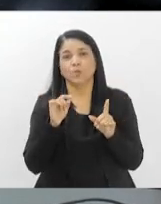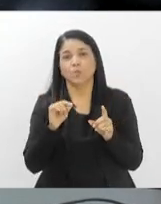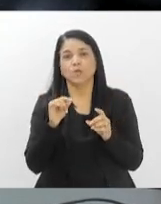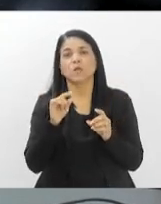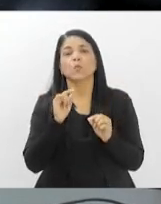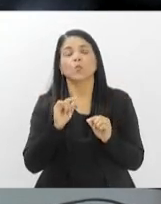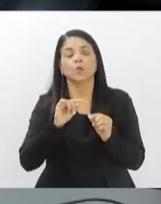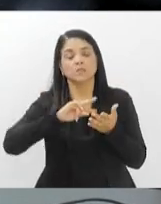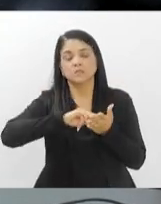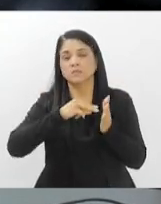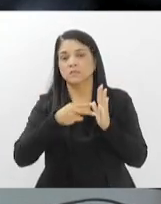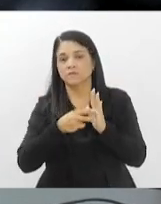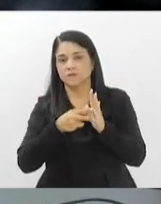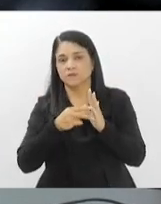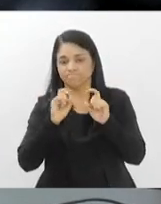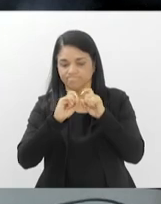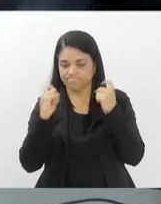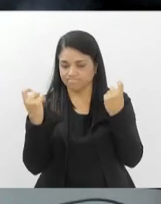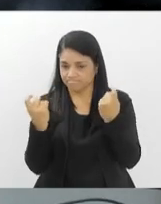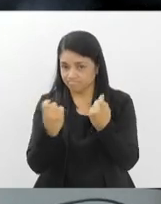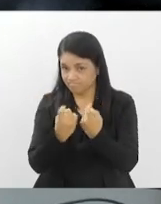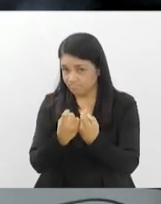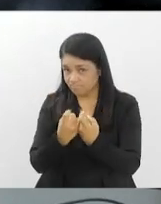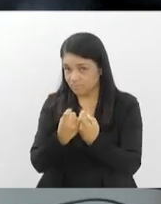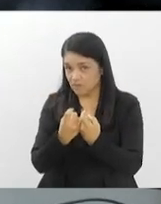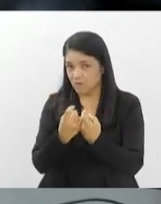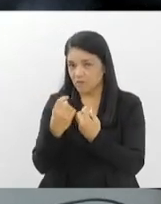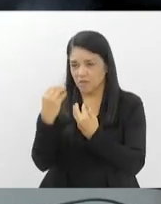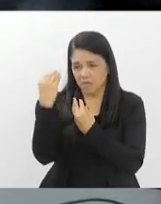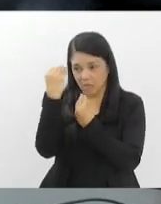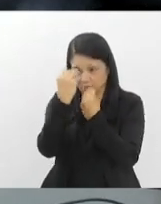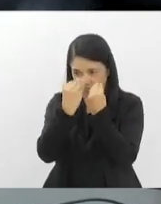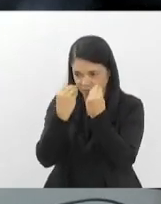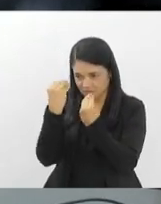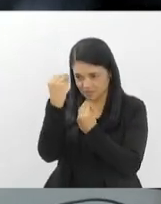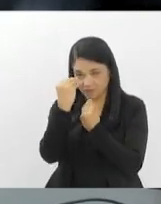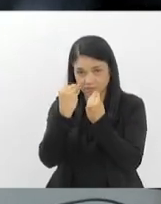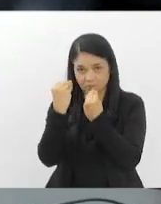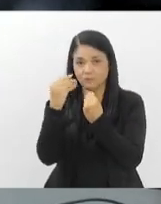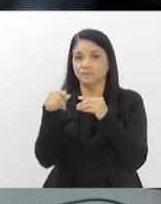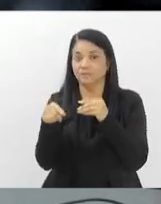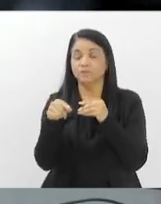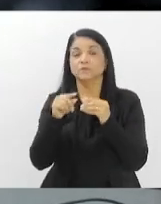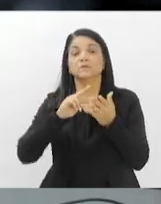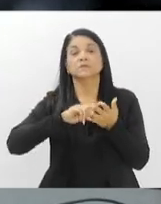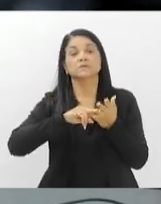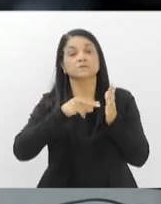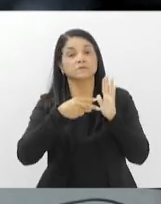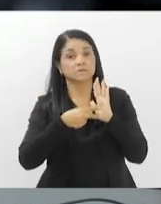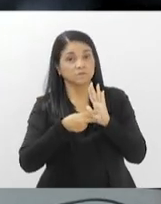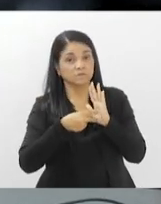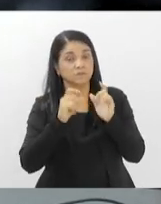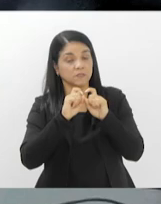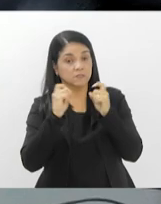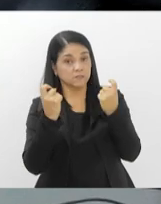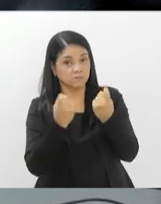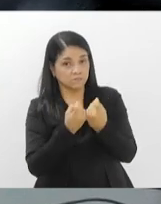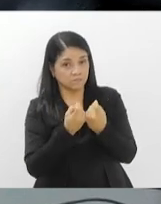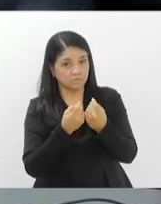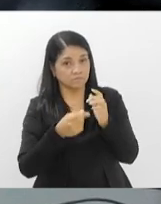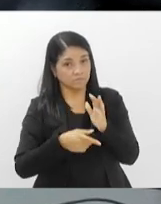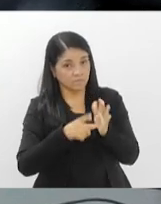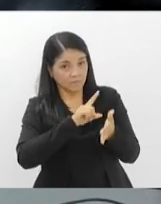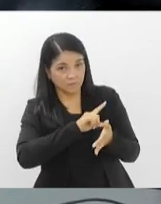erotização e sexualização. Ele tem esse parágrafo aqui que diz o seguinte: entende-se por erotização, sexualização precoce,